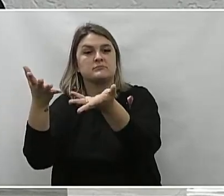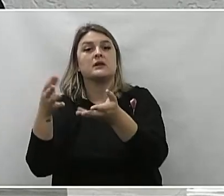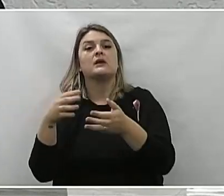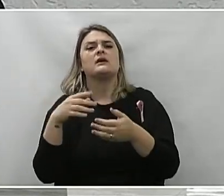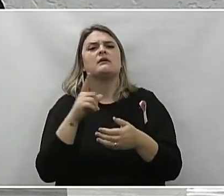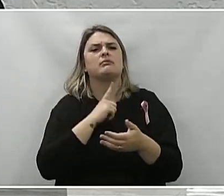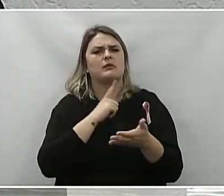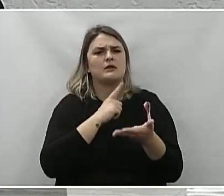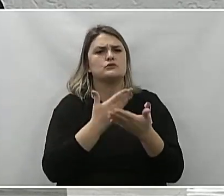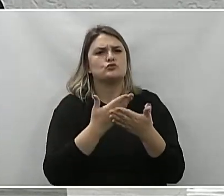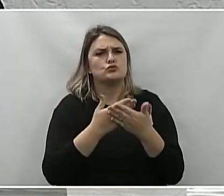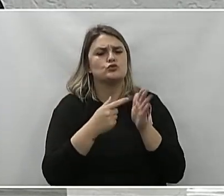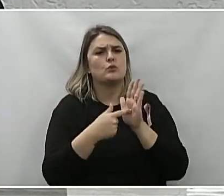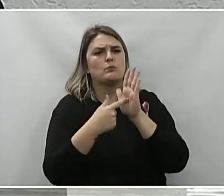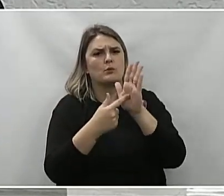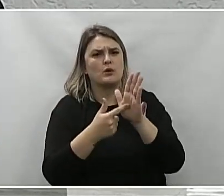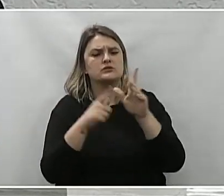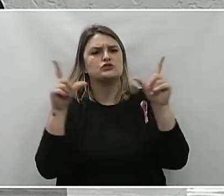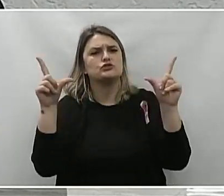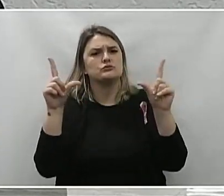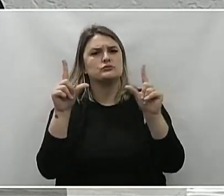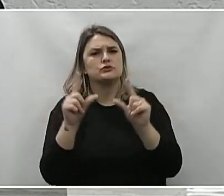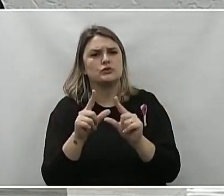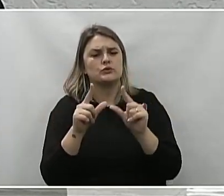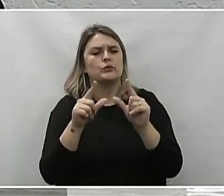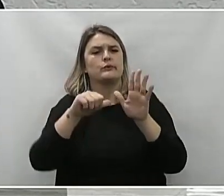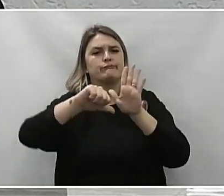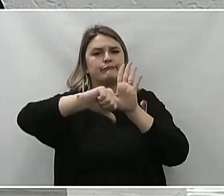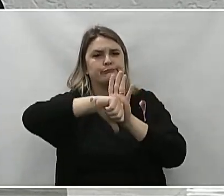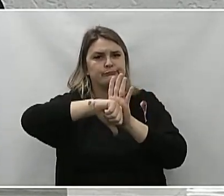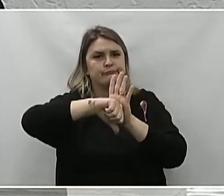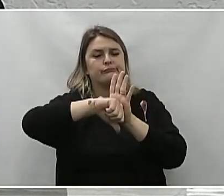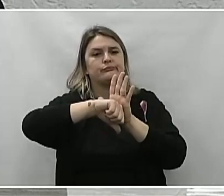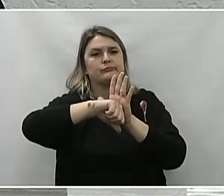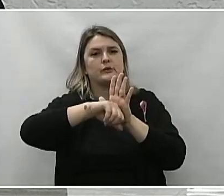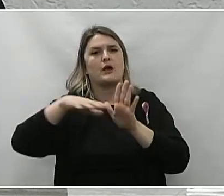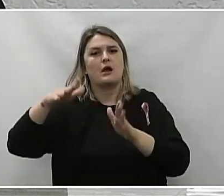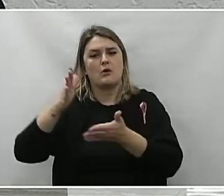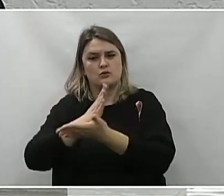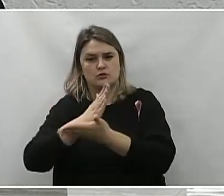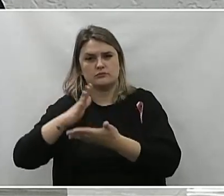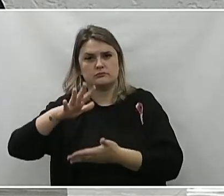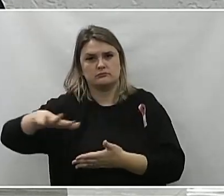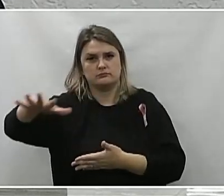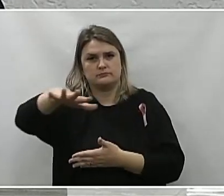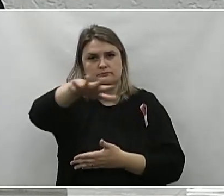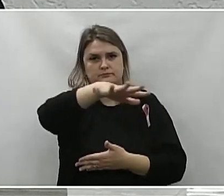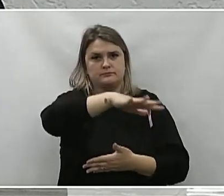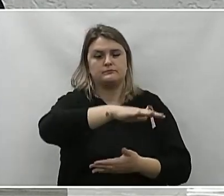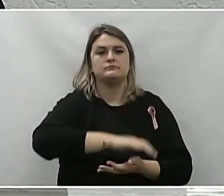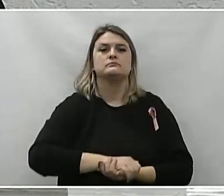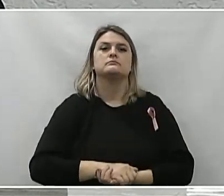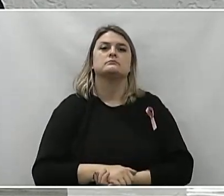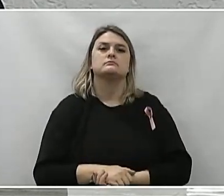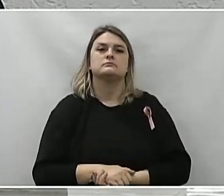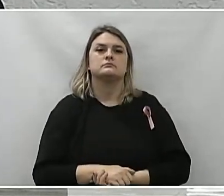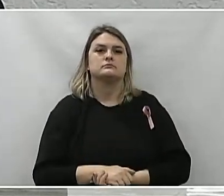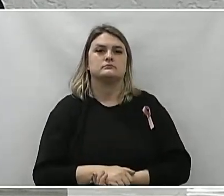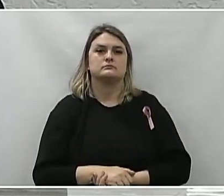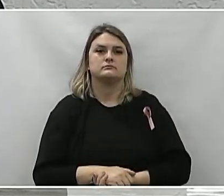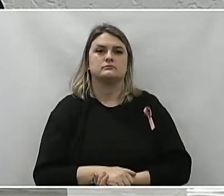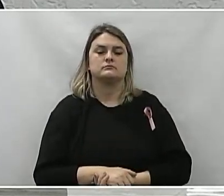apontam para a diminuição dos índices de criminalidade das áreas do Entorno dos parques